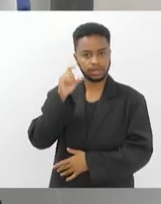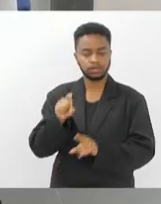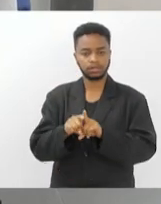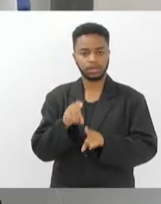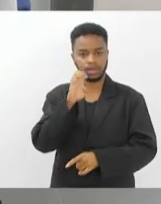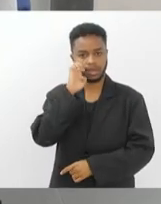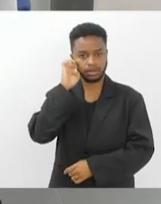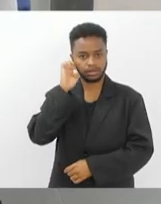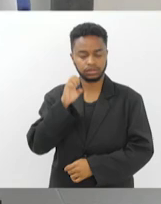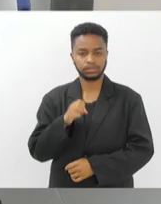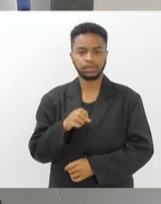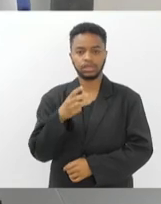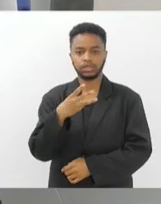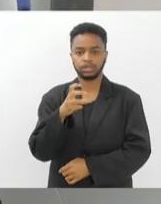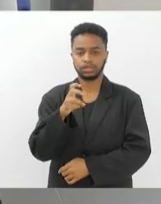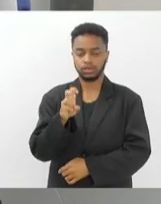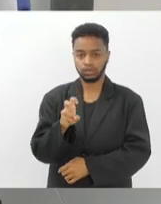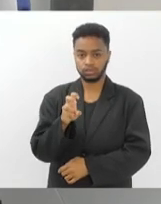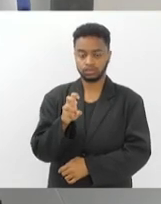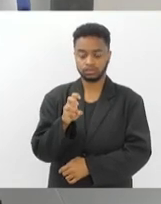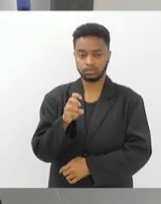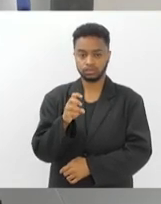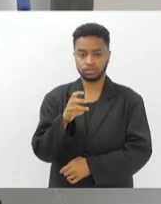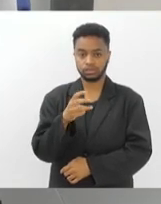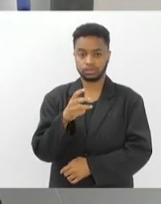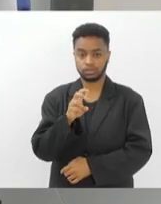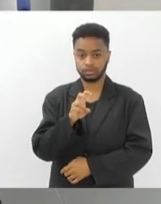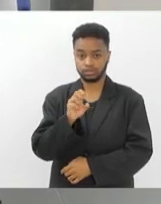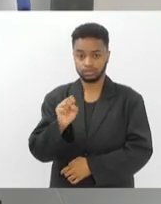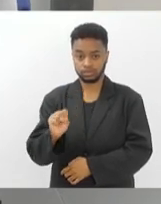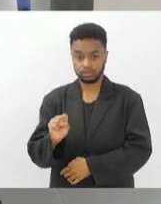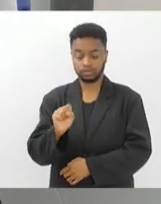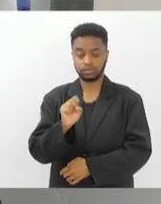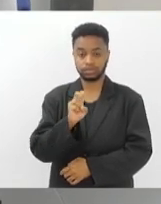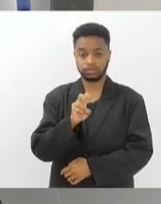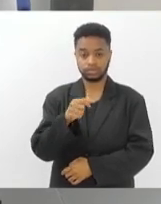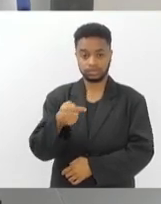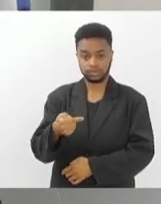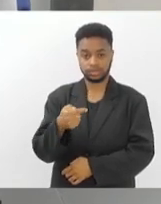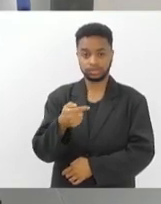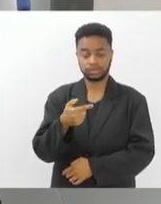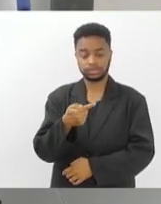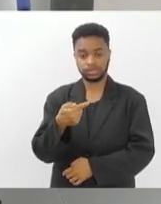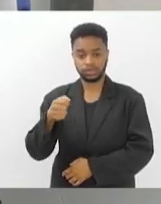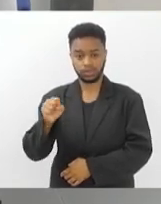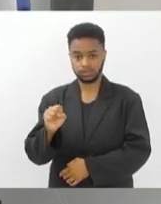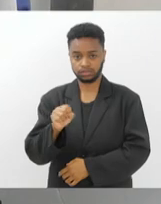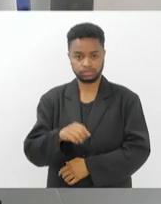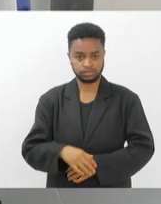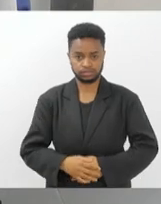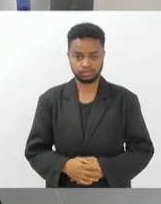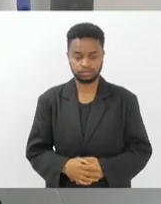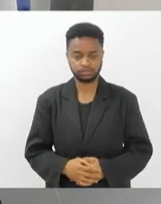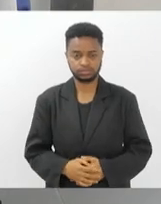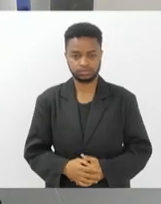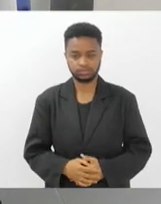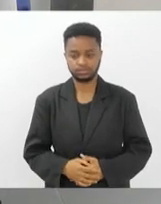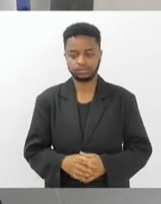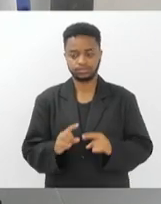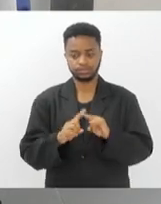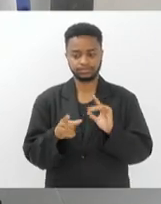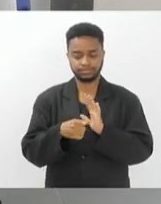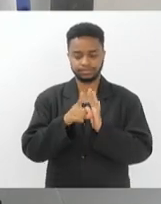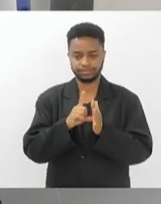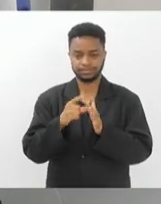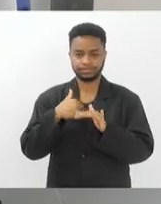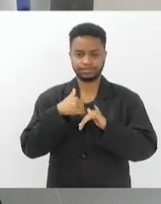relação ao 31, ao 35, 38, 55, 57, 76 e 78 da pauta. Antes, porém, vou anunciar